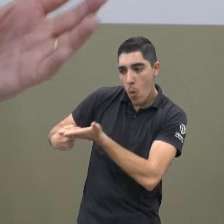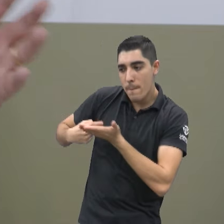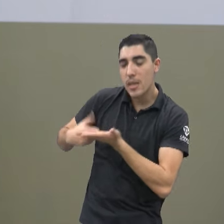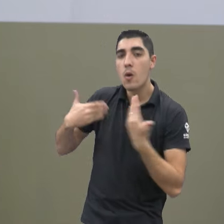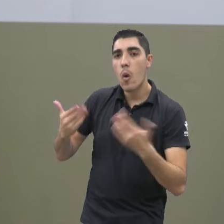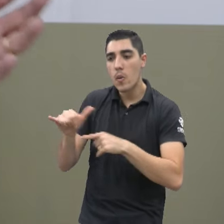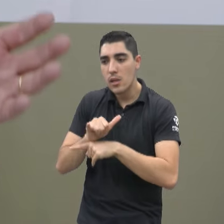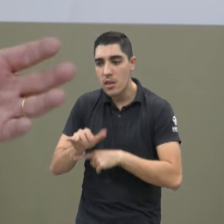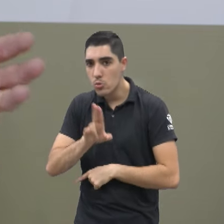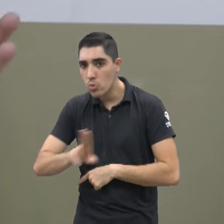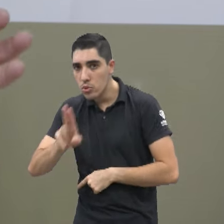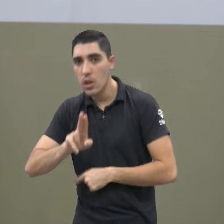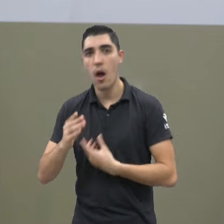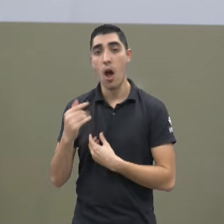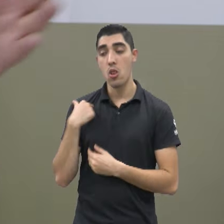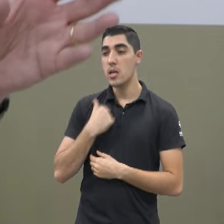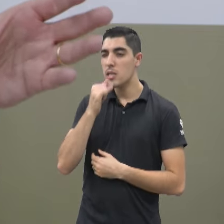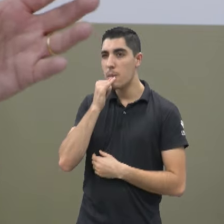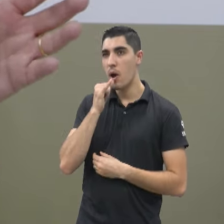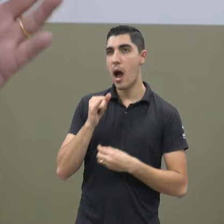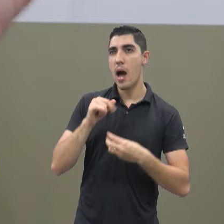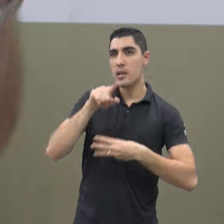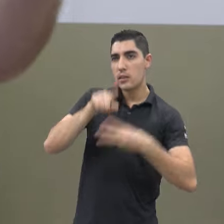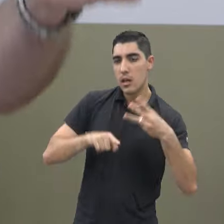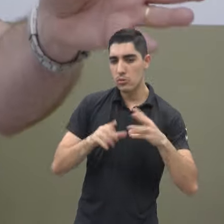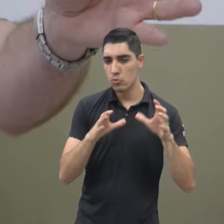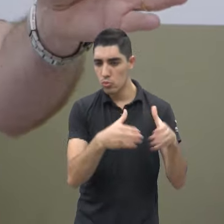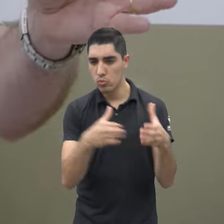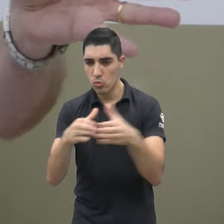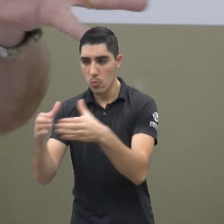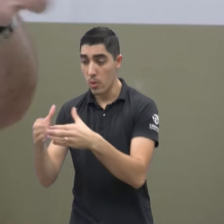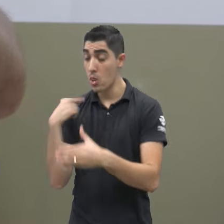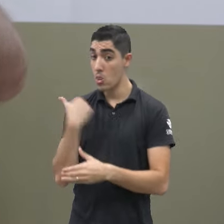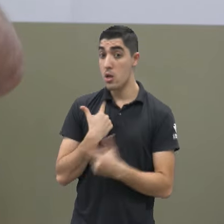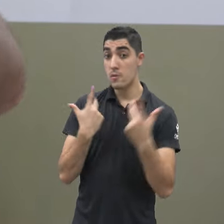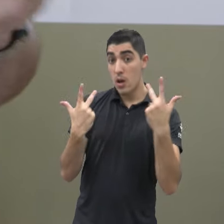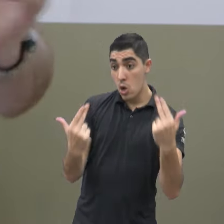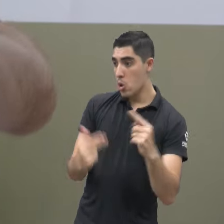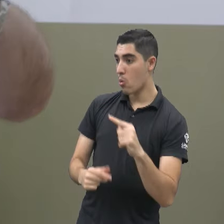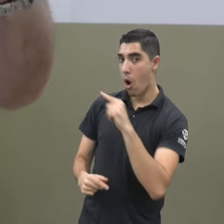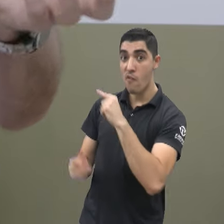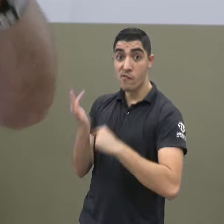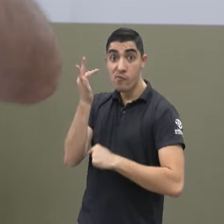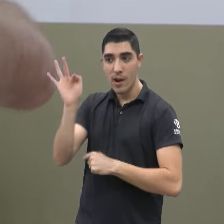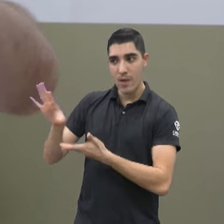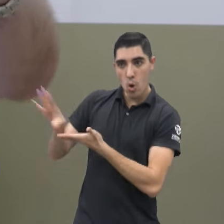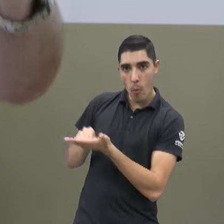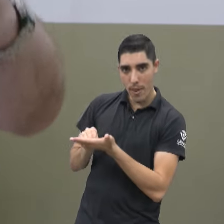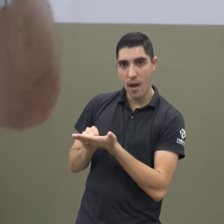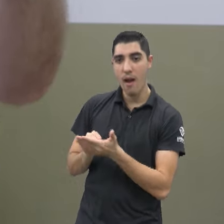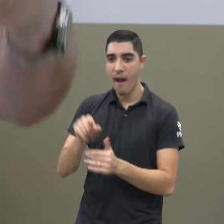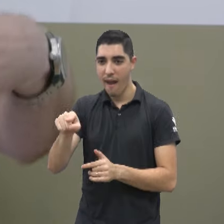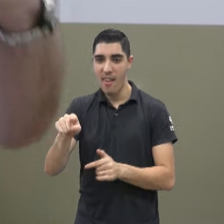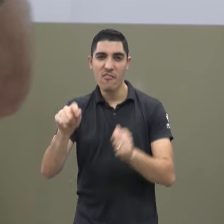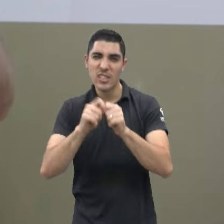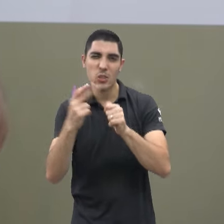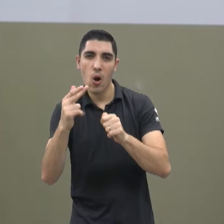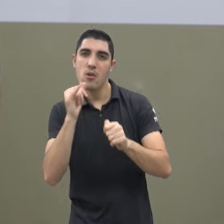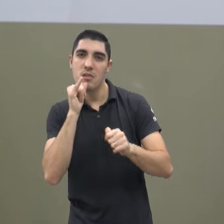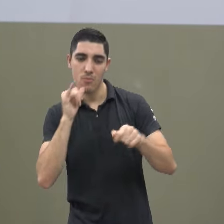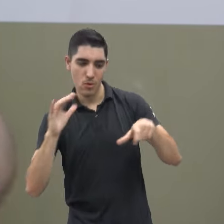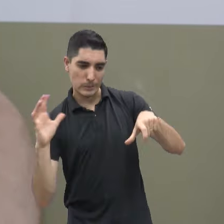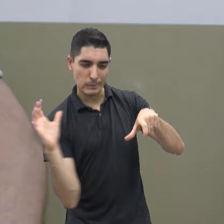de montar três equipes durante o treino, pegar os garotos para fazer a jogada de Franca. Então, a gente ataca, eles atacam contra nós fazendo a jogada para a gente